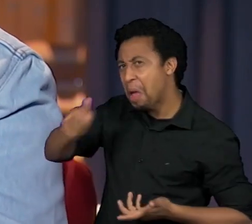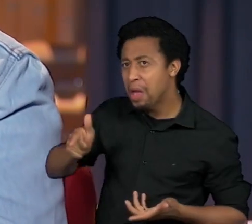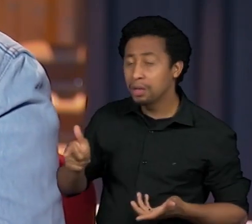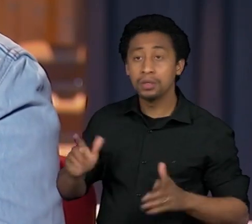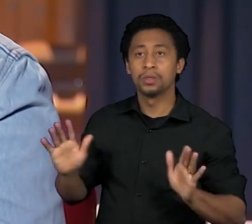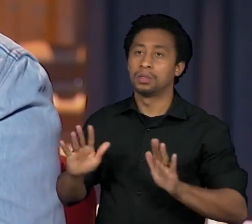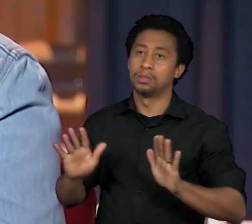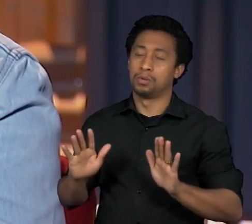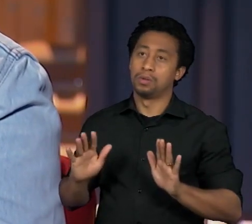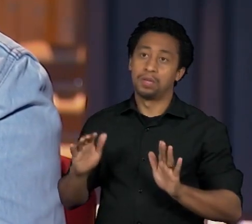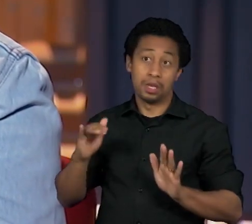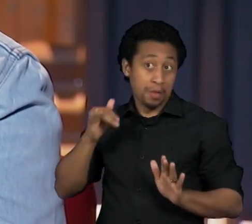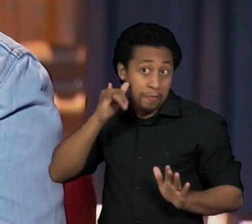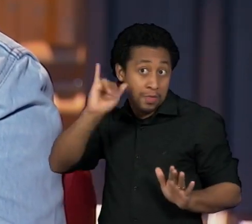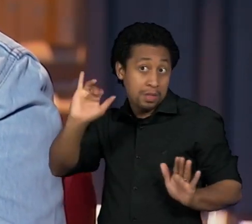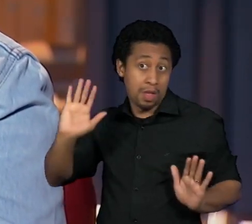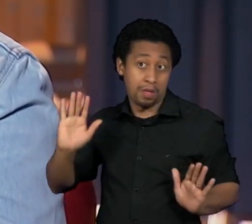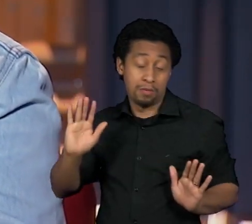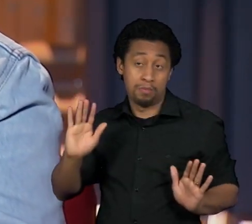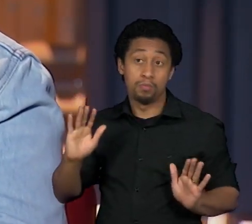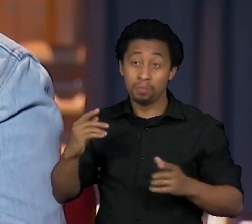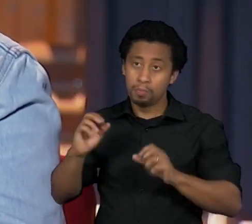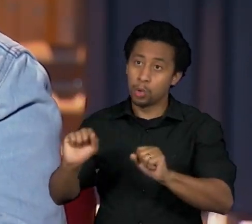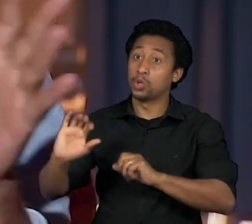pode terminar em tiro.